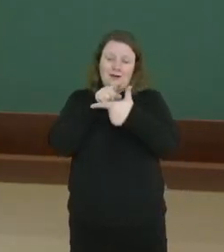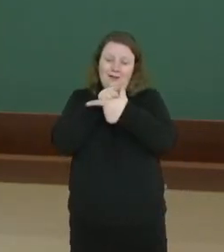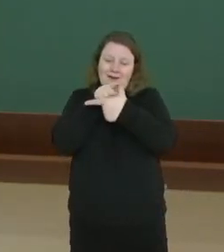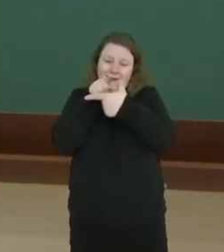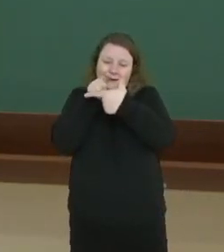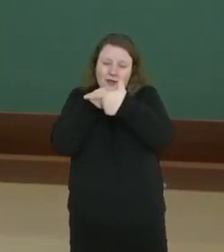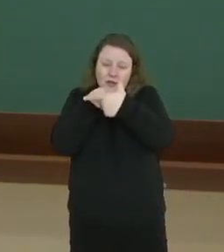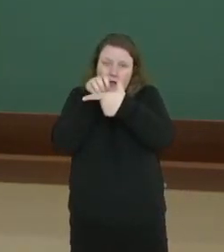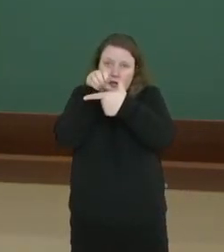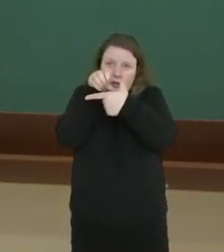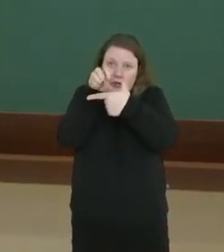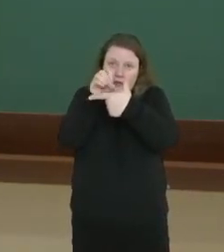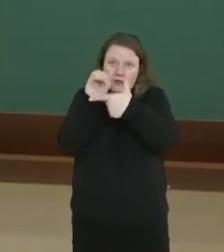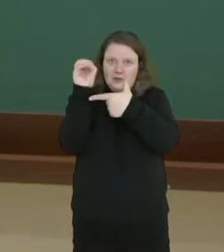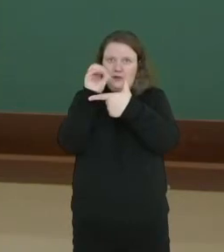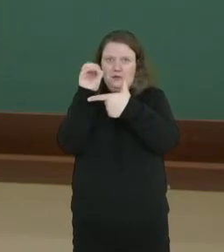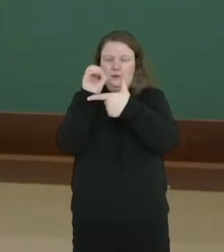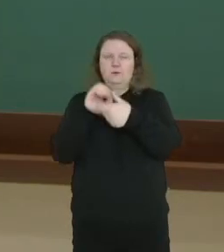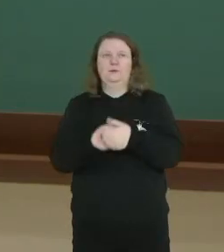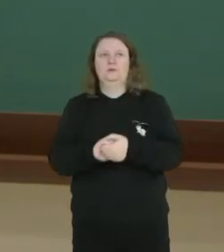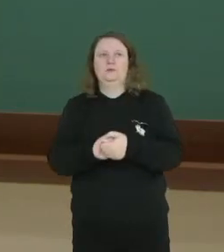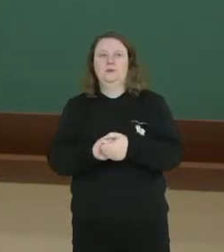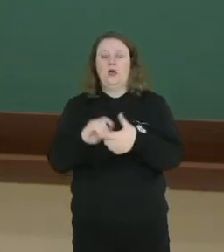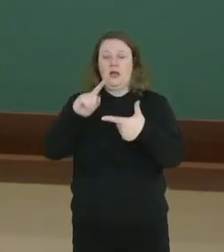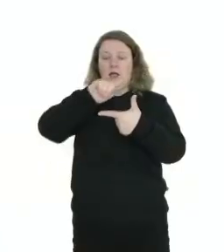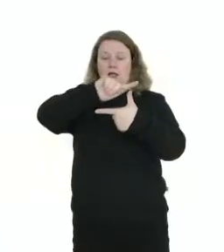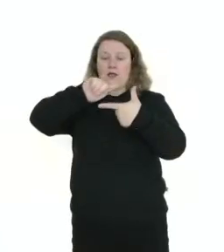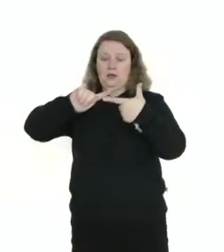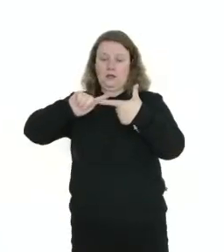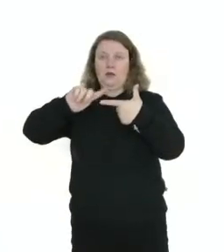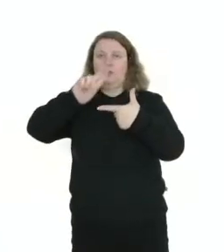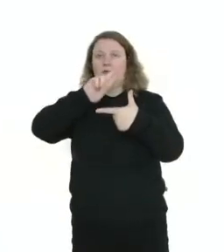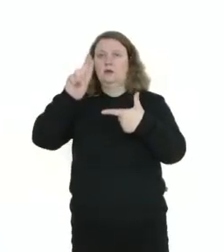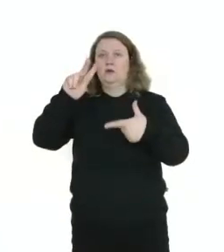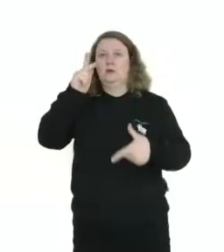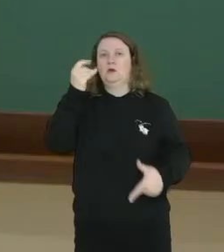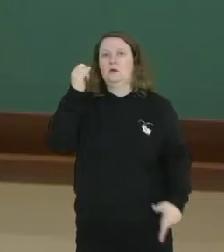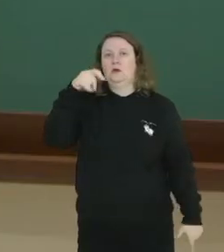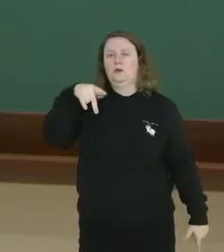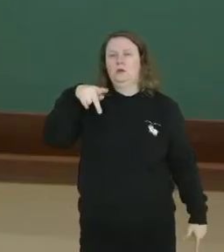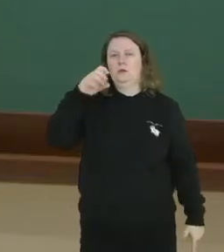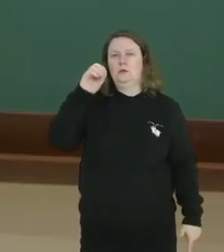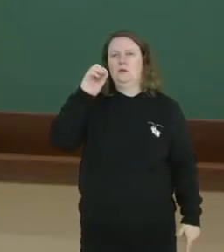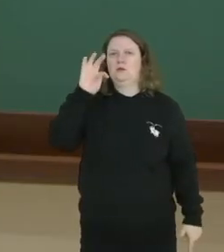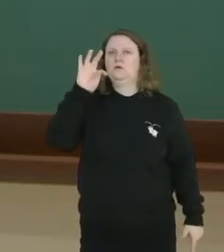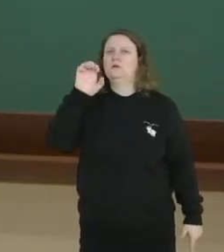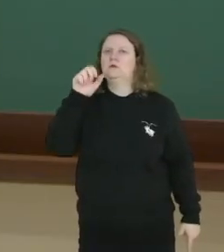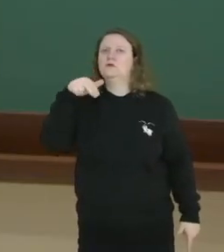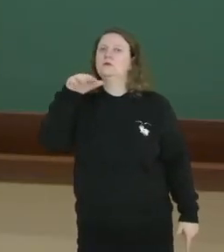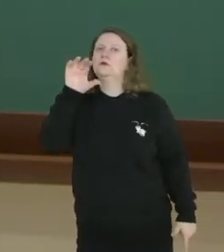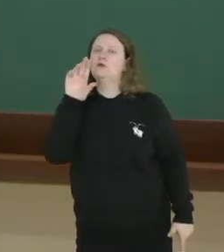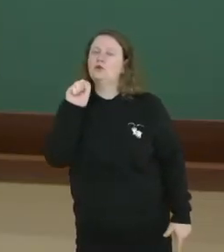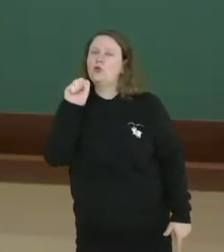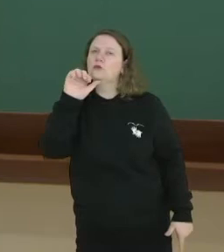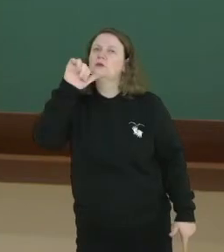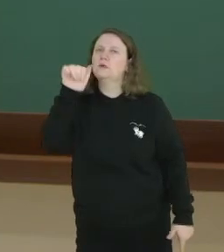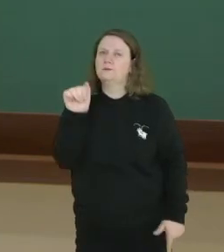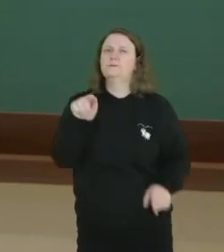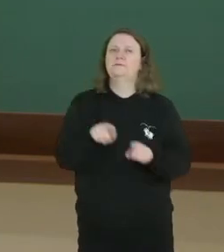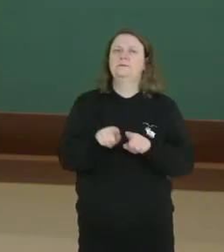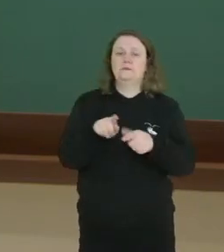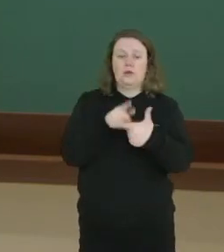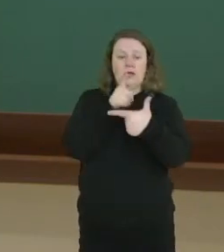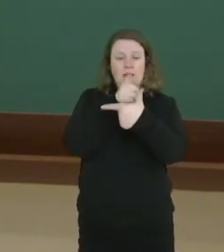ângulo reto. E eu tenho o maior lado que se chama hipotenusa e os outros dois lados que se chamam catetos. Então, qual